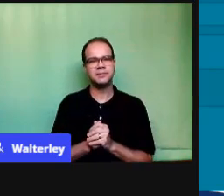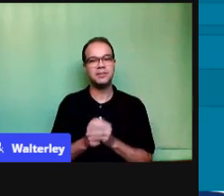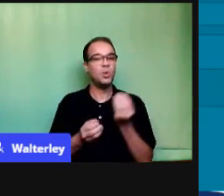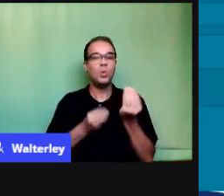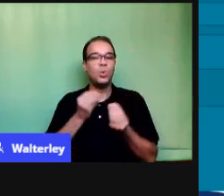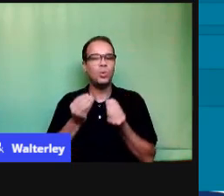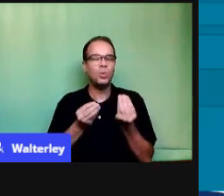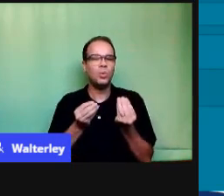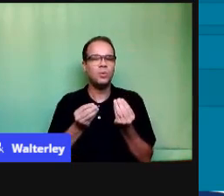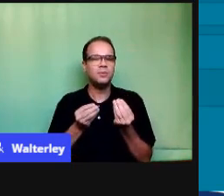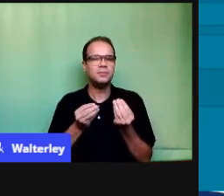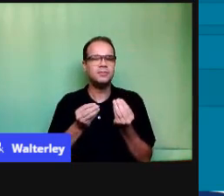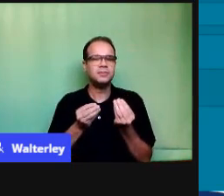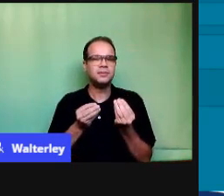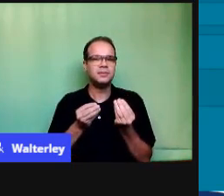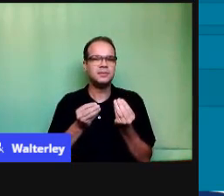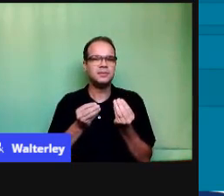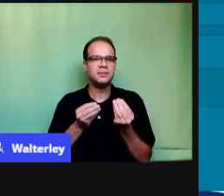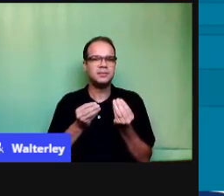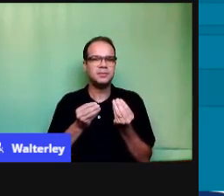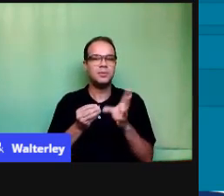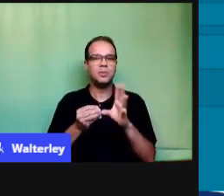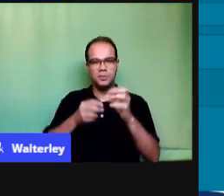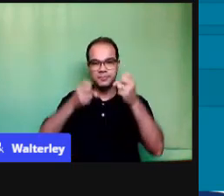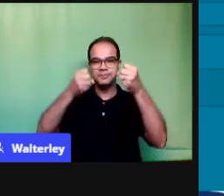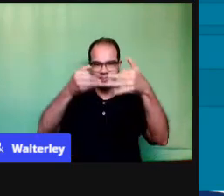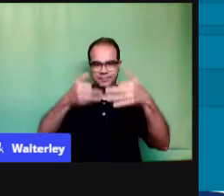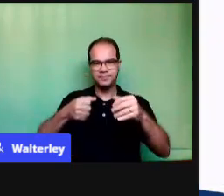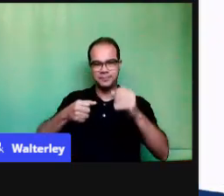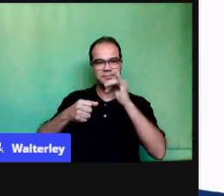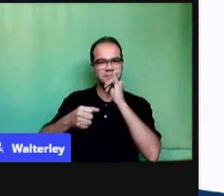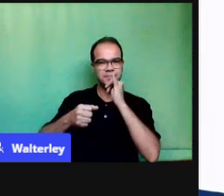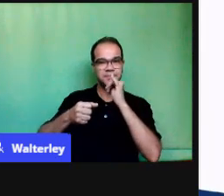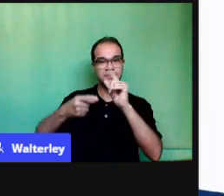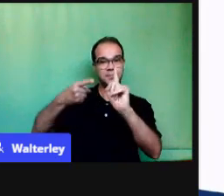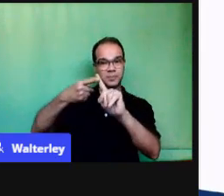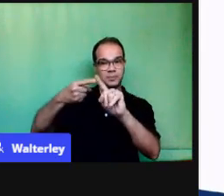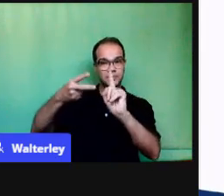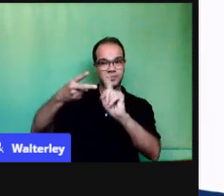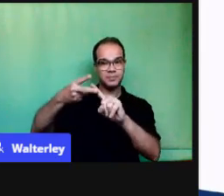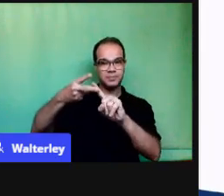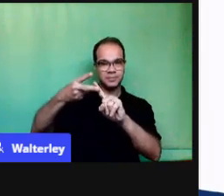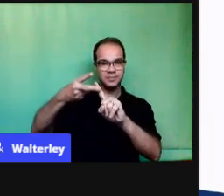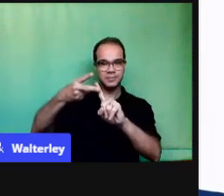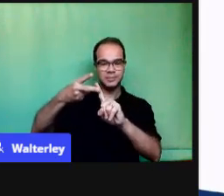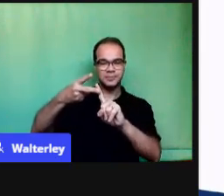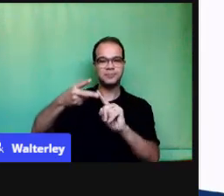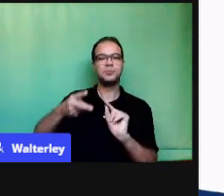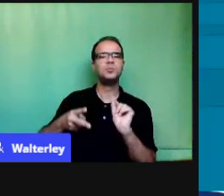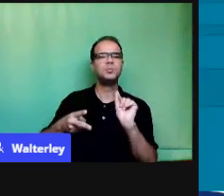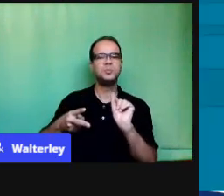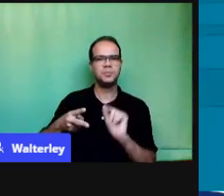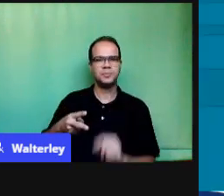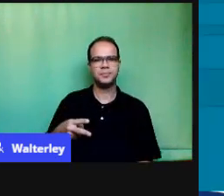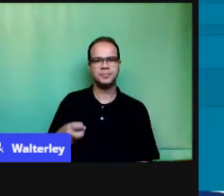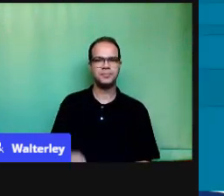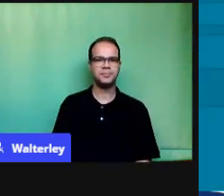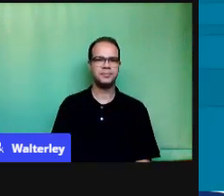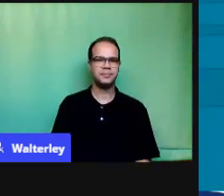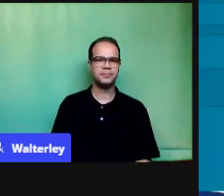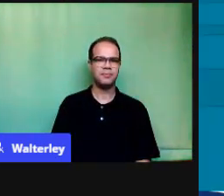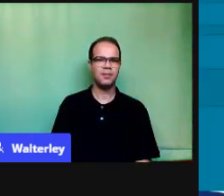ativa. Então, a partir de agora, eu vou dar 2 exemplos para vocês compreenderem de uma forma melhor, né, como que nós podemos